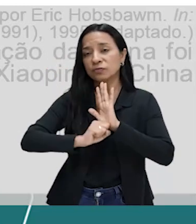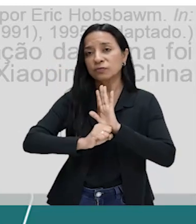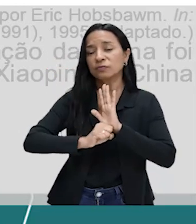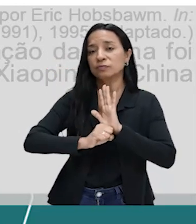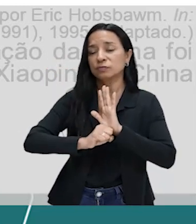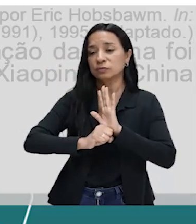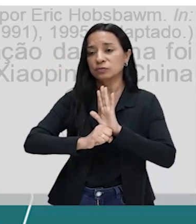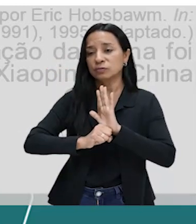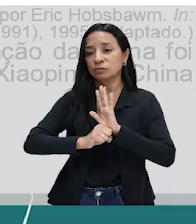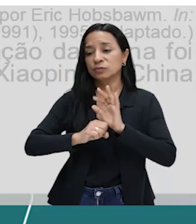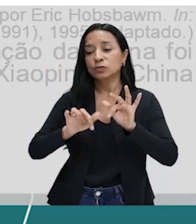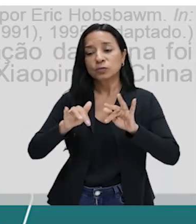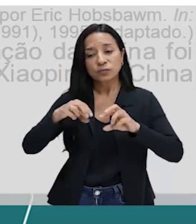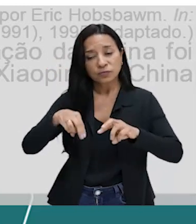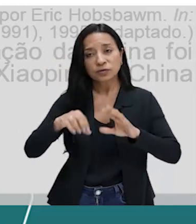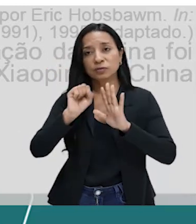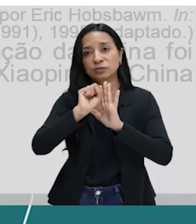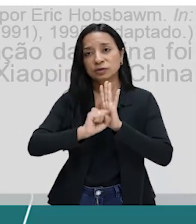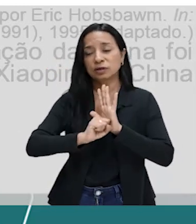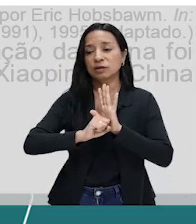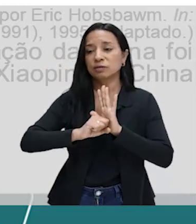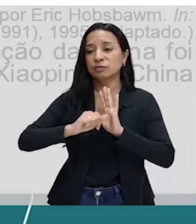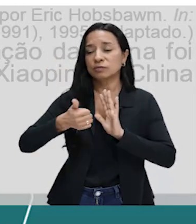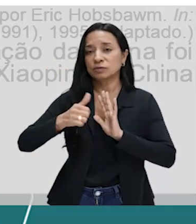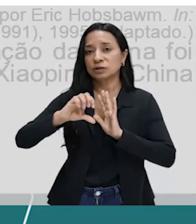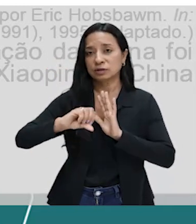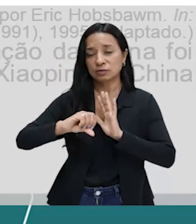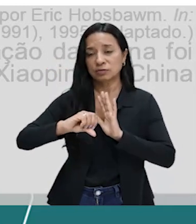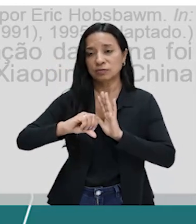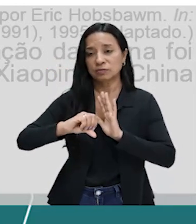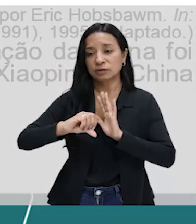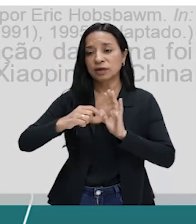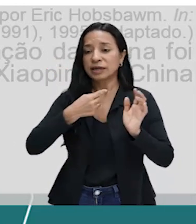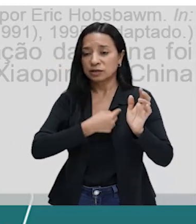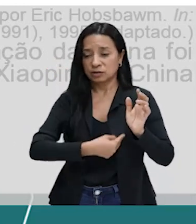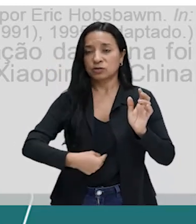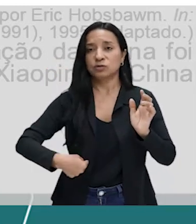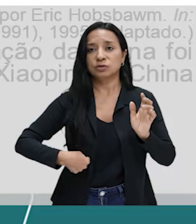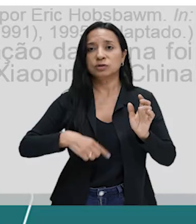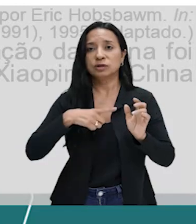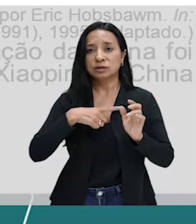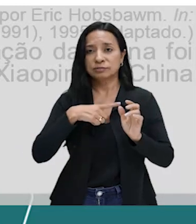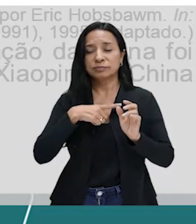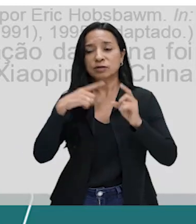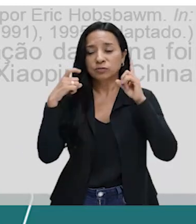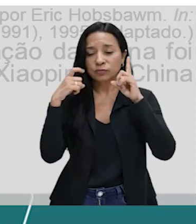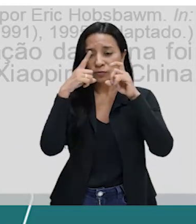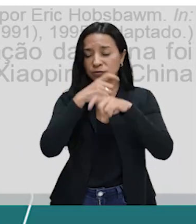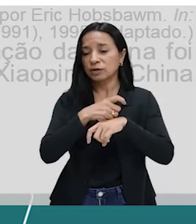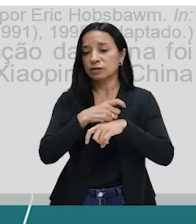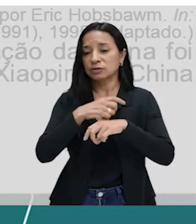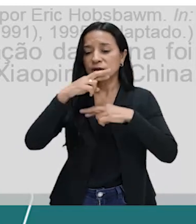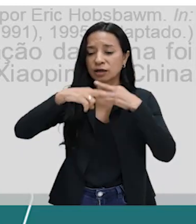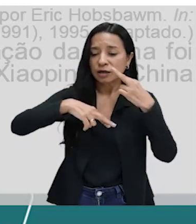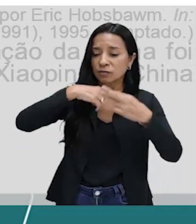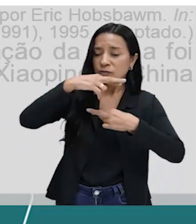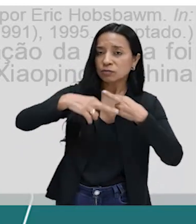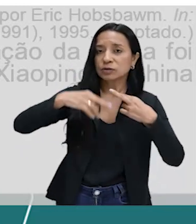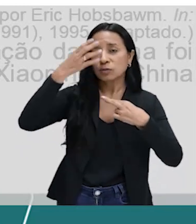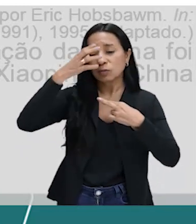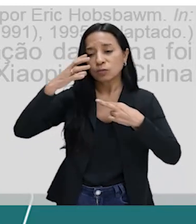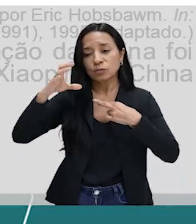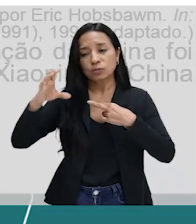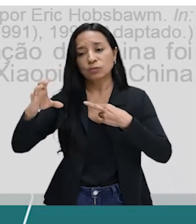dificuldades por conta da Revolução Cultural que foi feita na década de 1960 pelo Mao. A Revolução Cultural realizada pelo